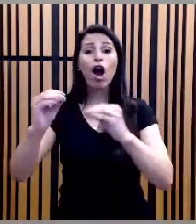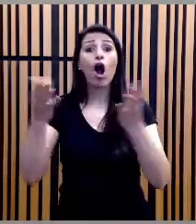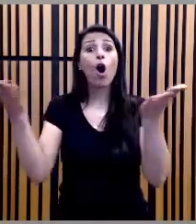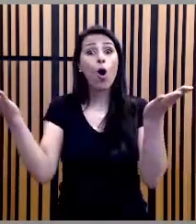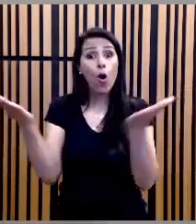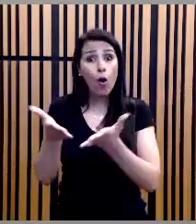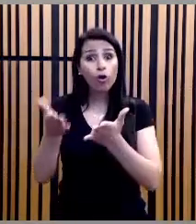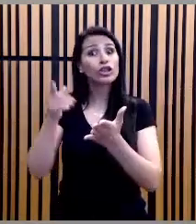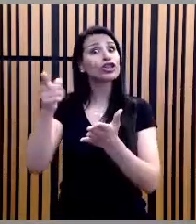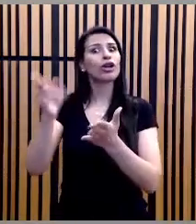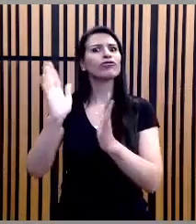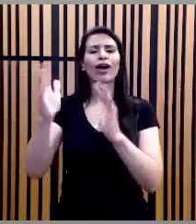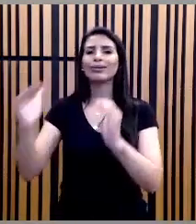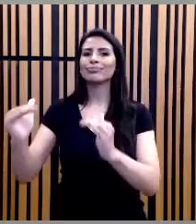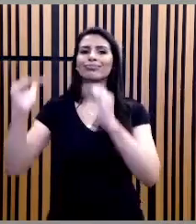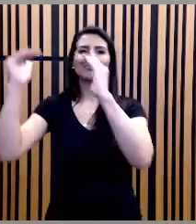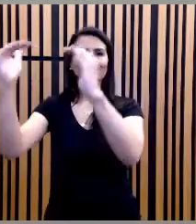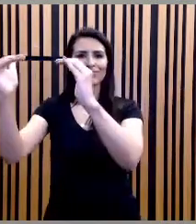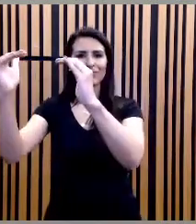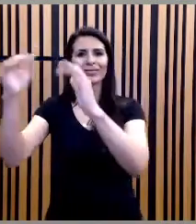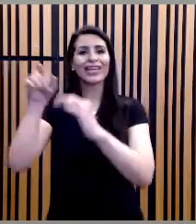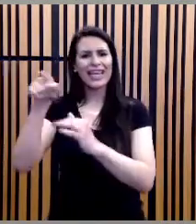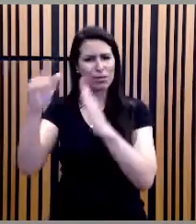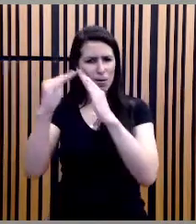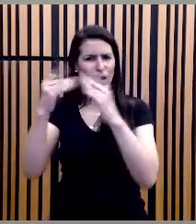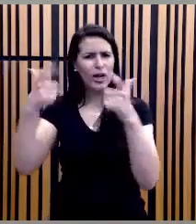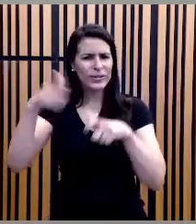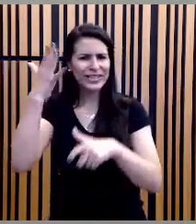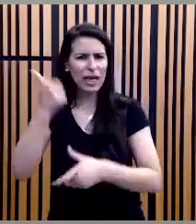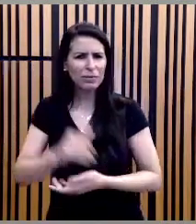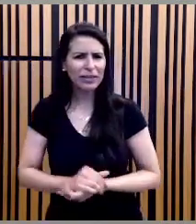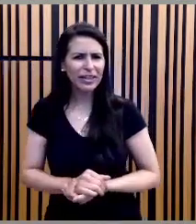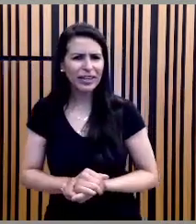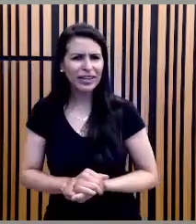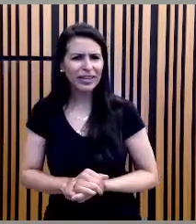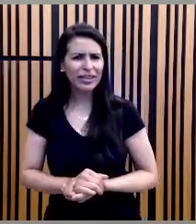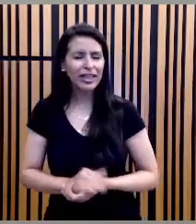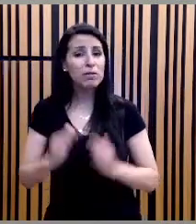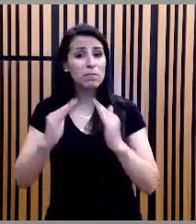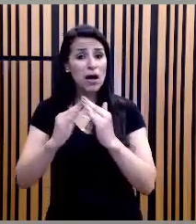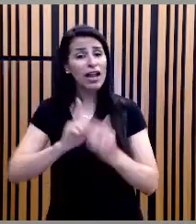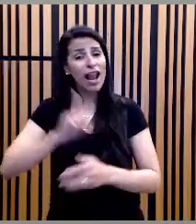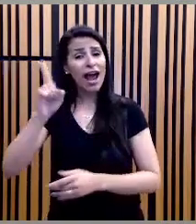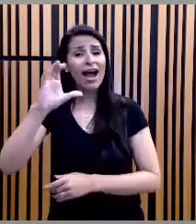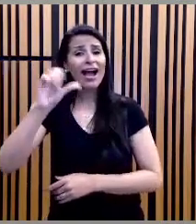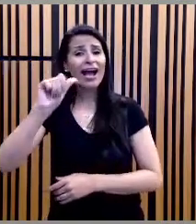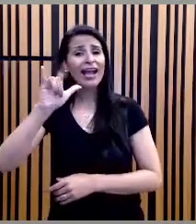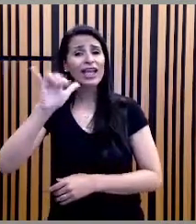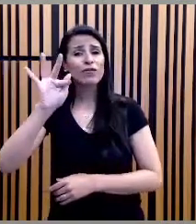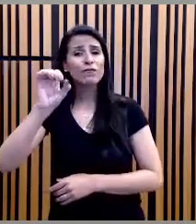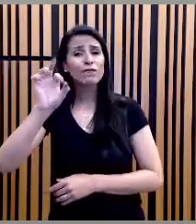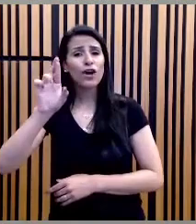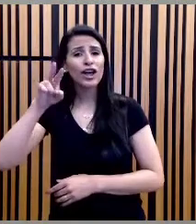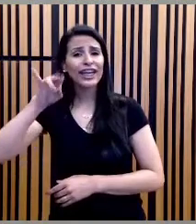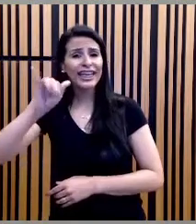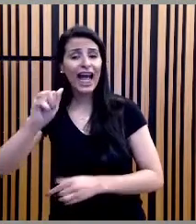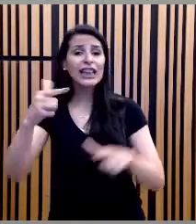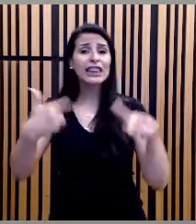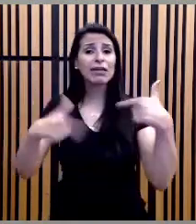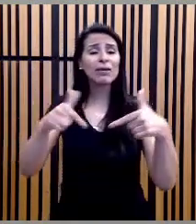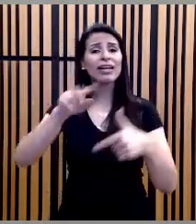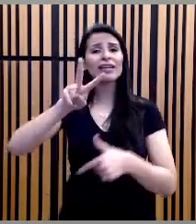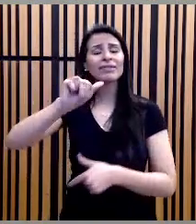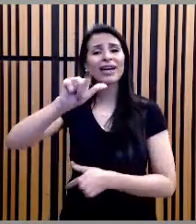estar onde ele está. E você sabe onde ele está morando hoje? Na Califórnia e trabalhando no Vale do Silício,